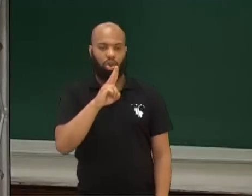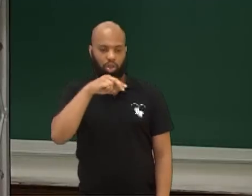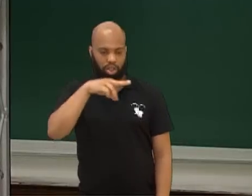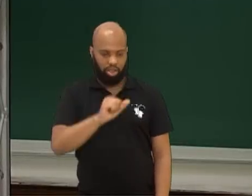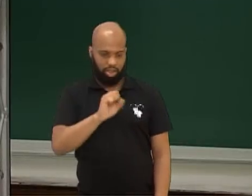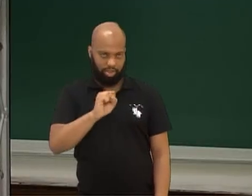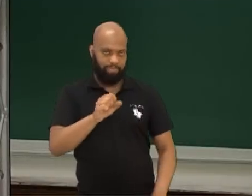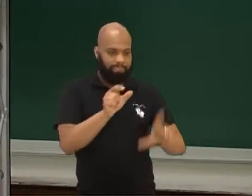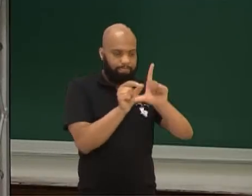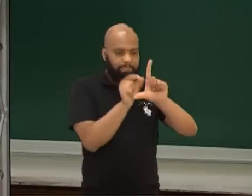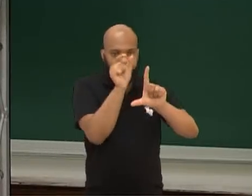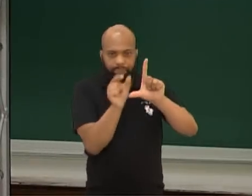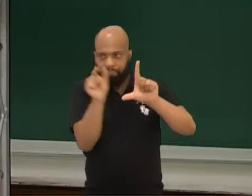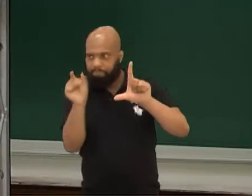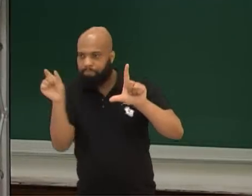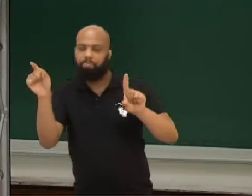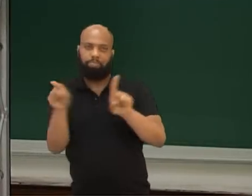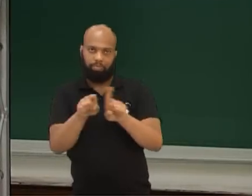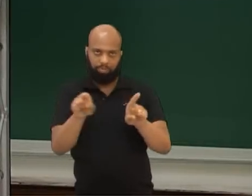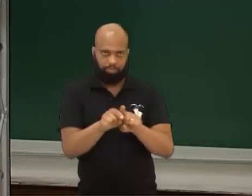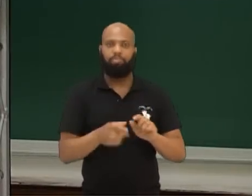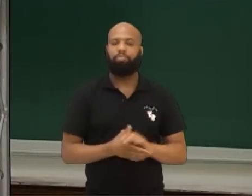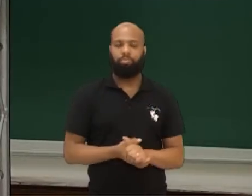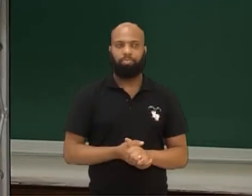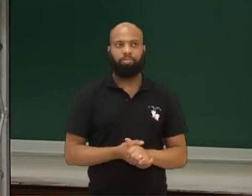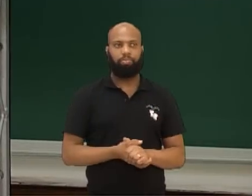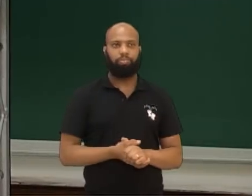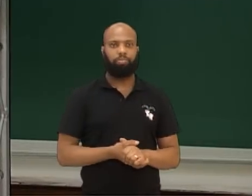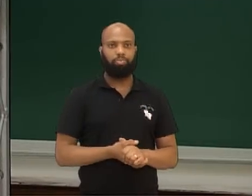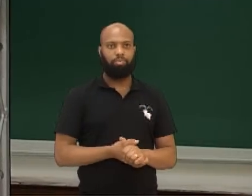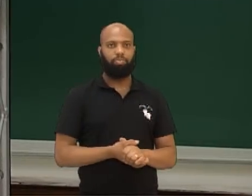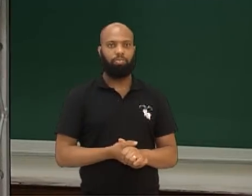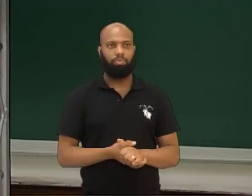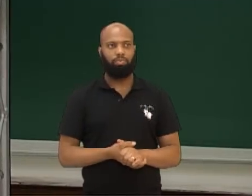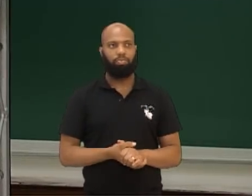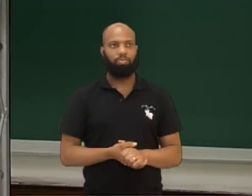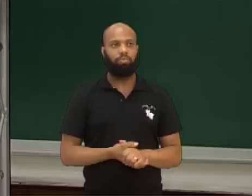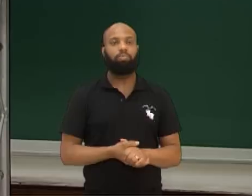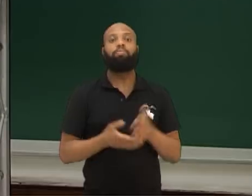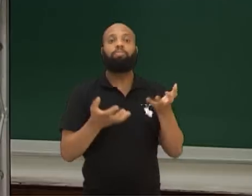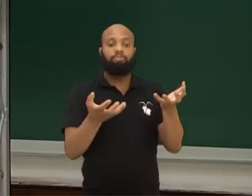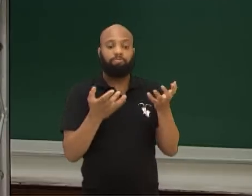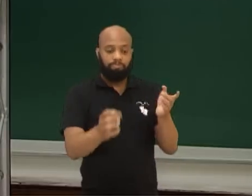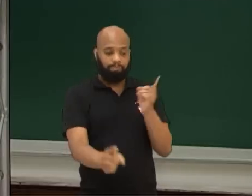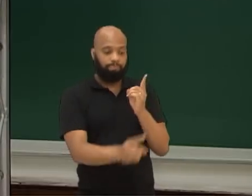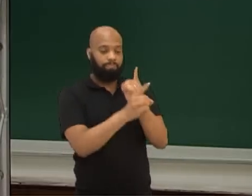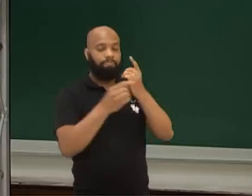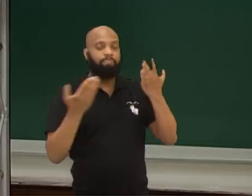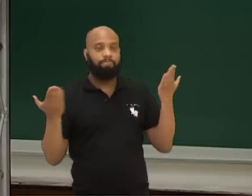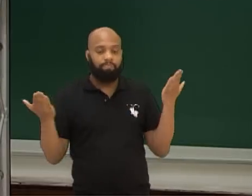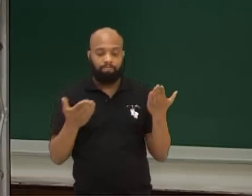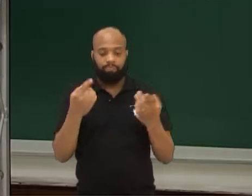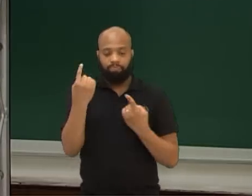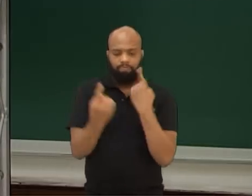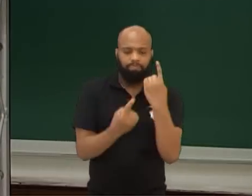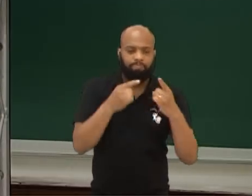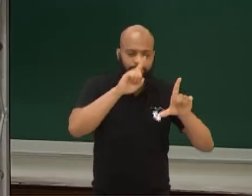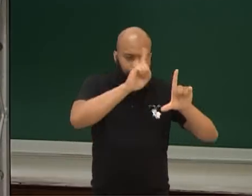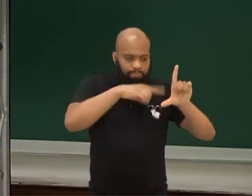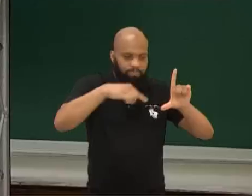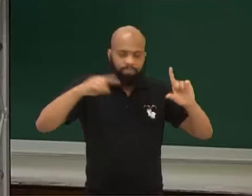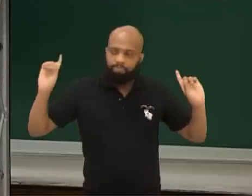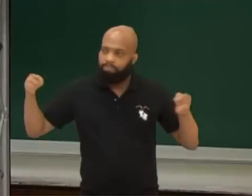ou de barras, né? De colunas ou barras. Barras verticais, nesse caso. Então, eu preciso ver qual que é esse